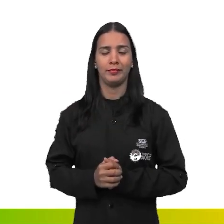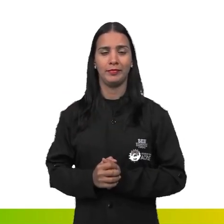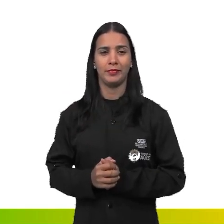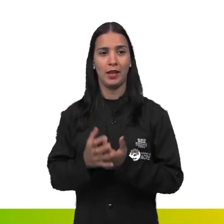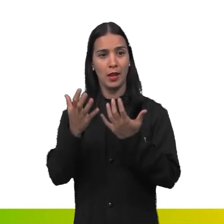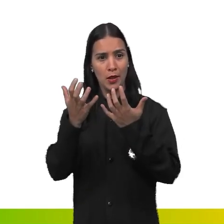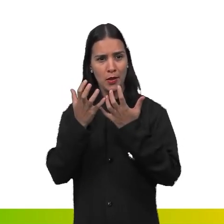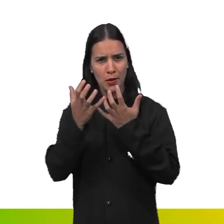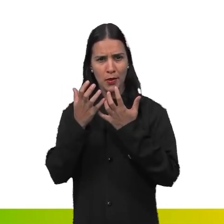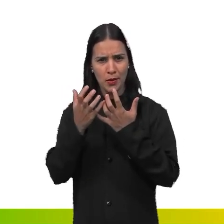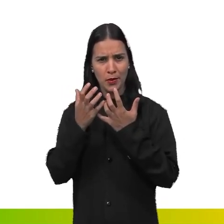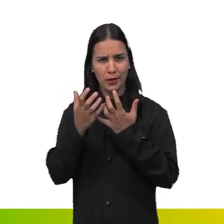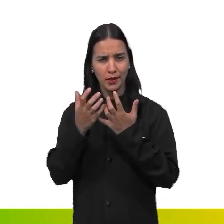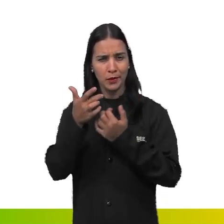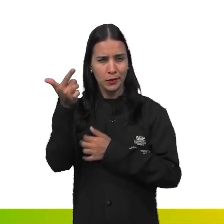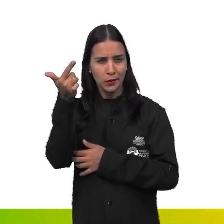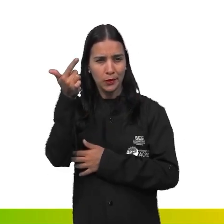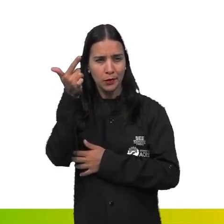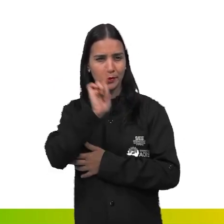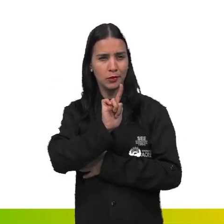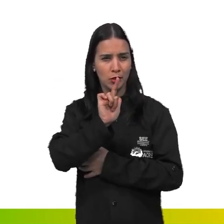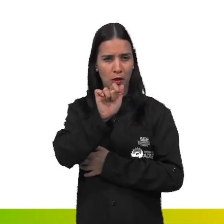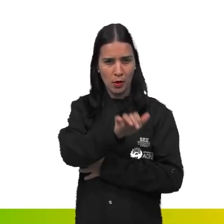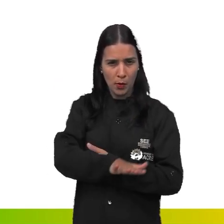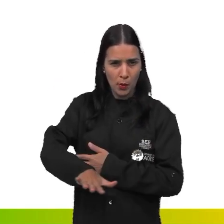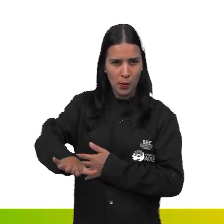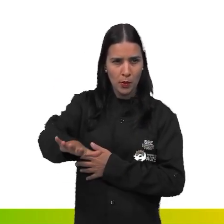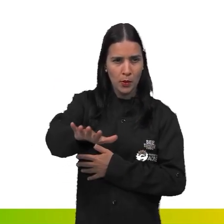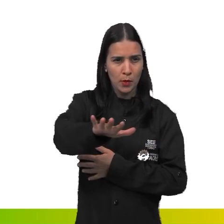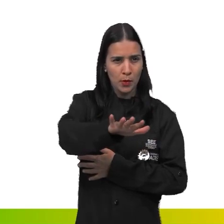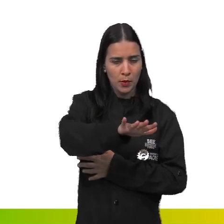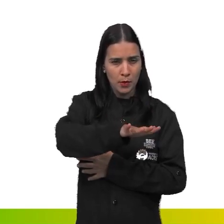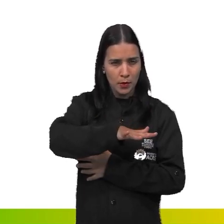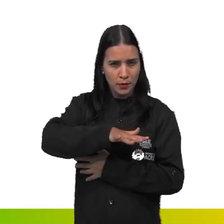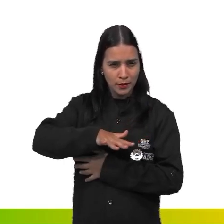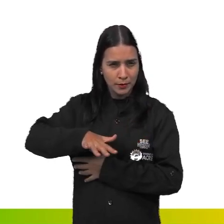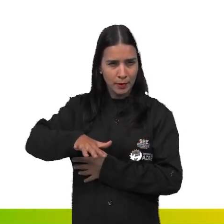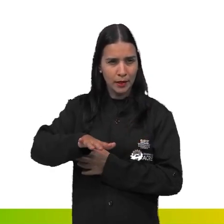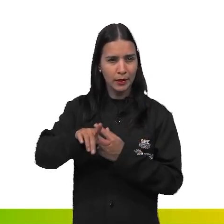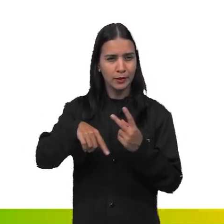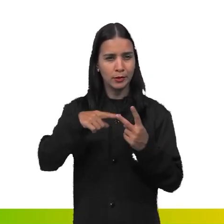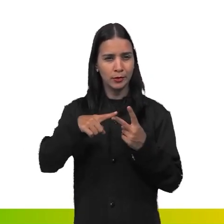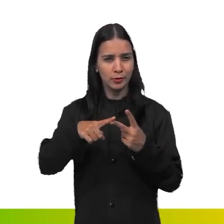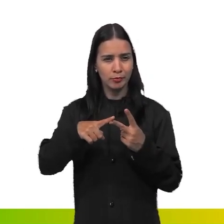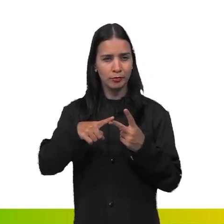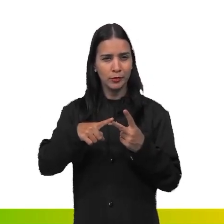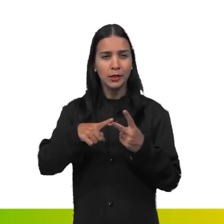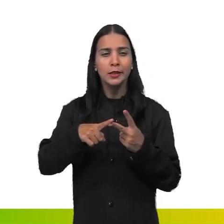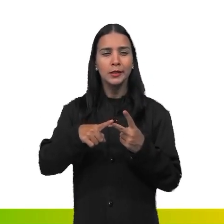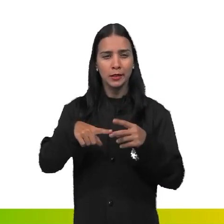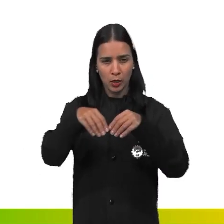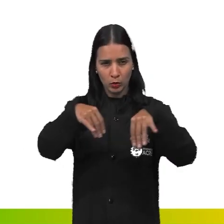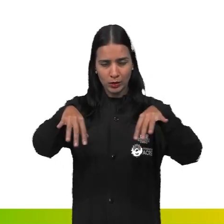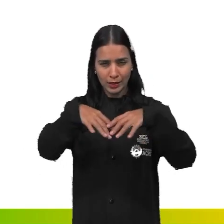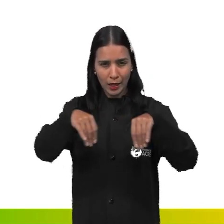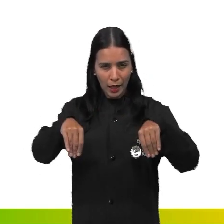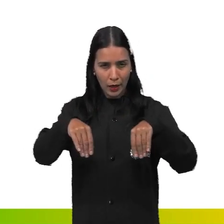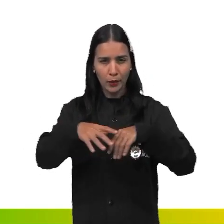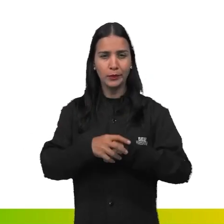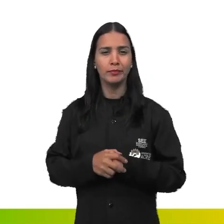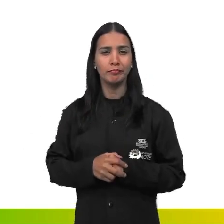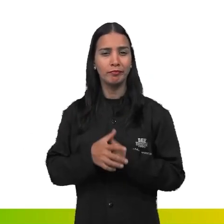o território, eu quero conquistar o espaço, eu quero conquistar a posse ou eu quero conquistar o